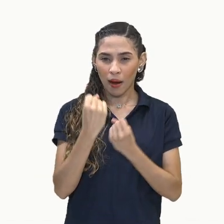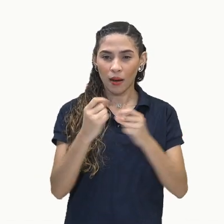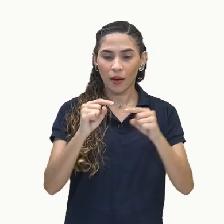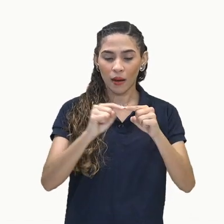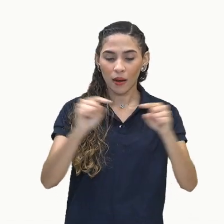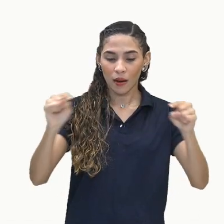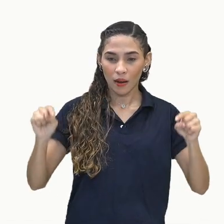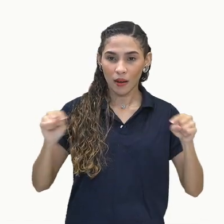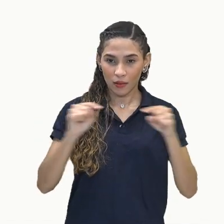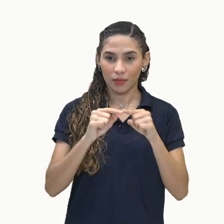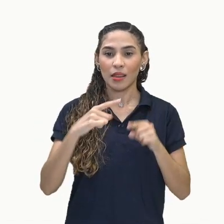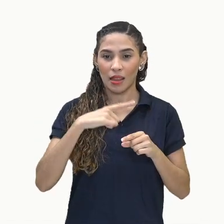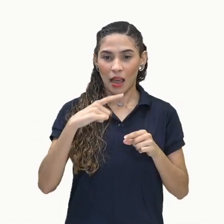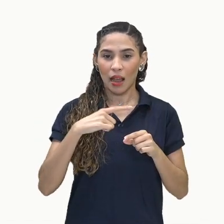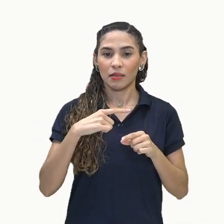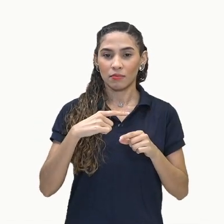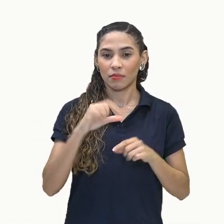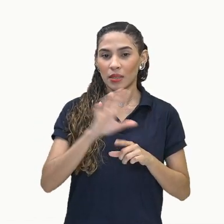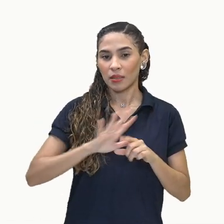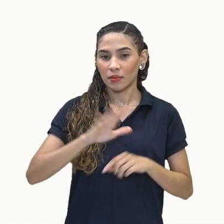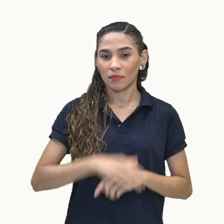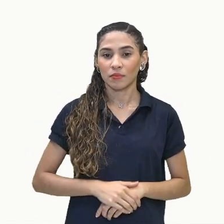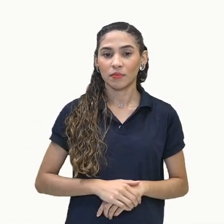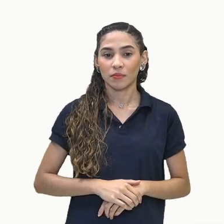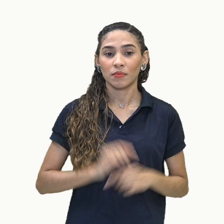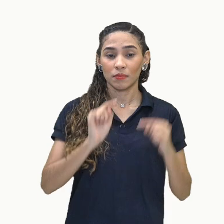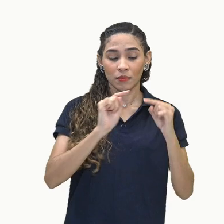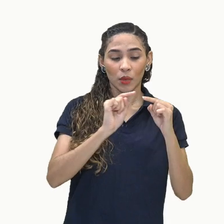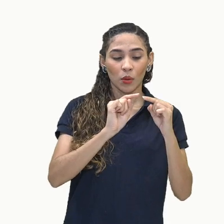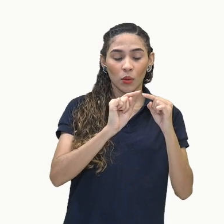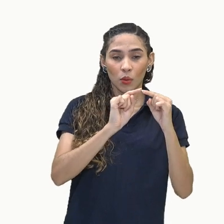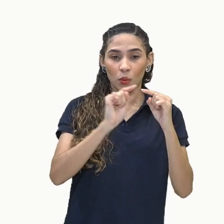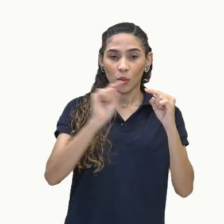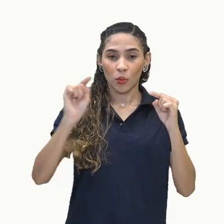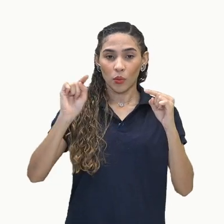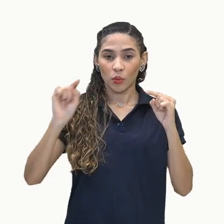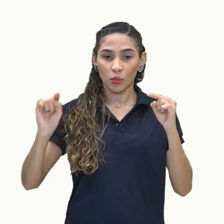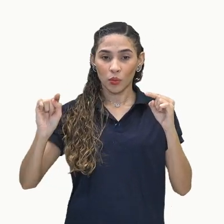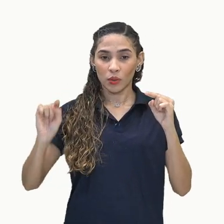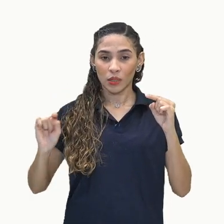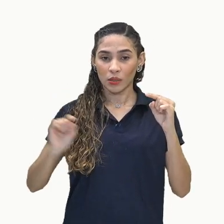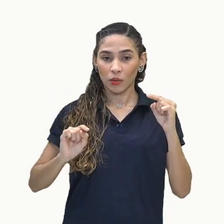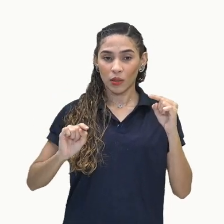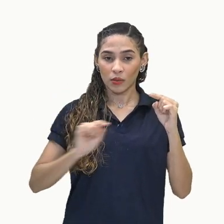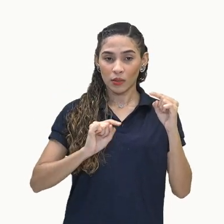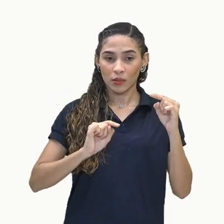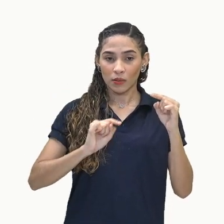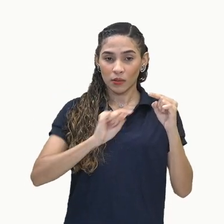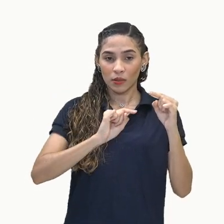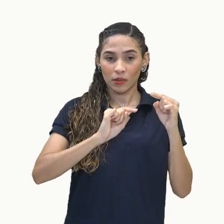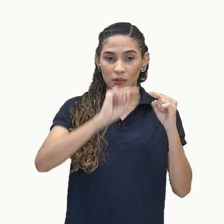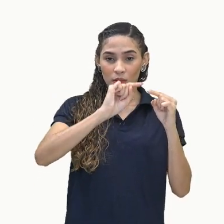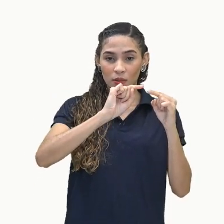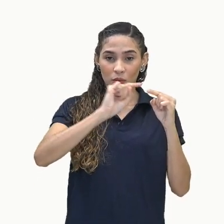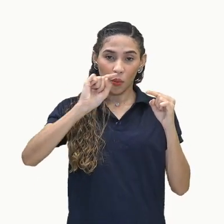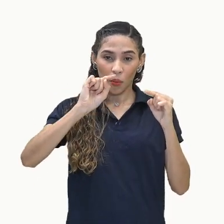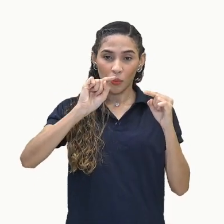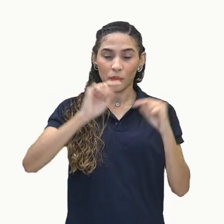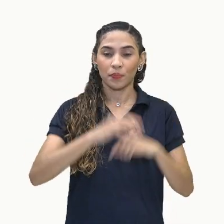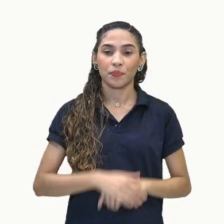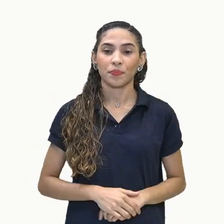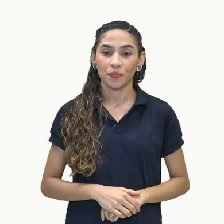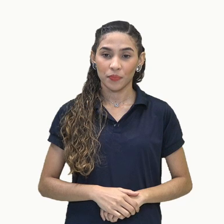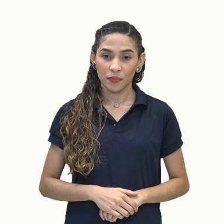um octógono. 2, 3, 4, 5, 6, 7, 8